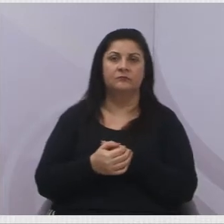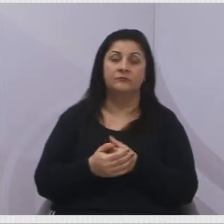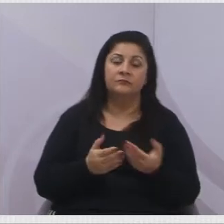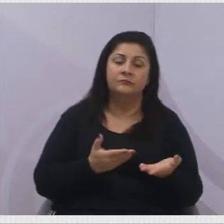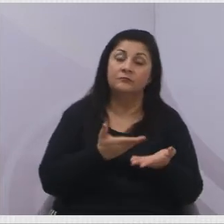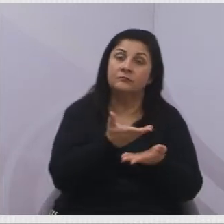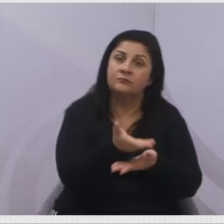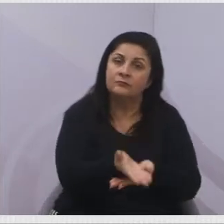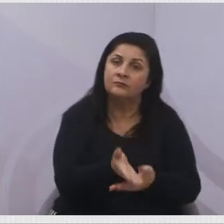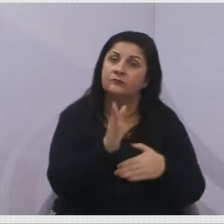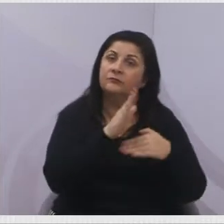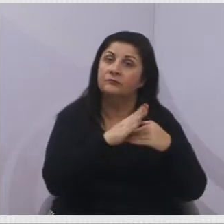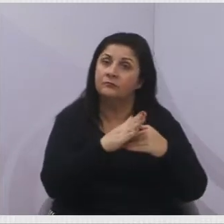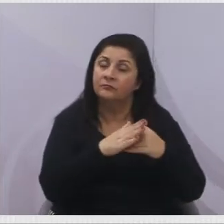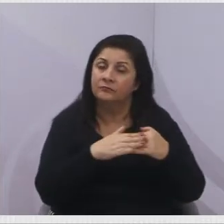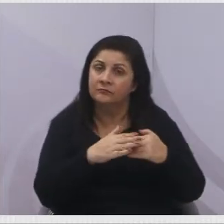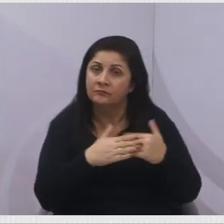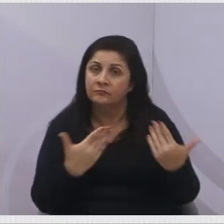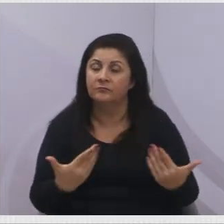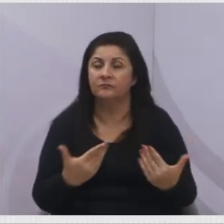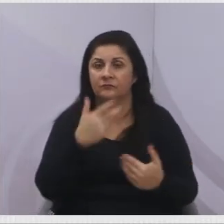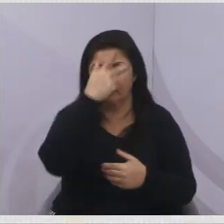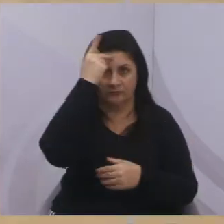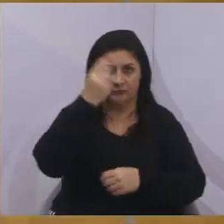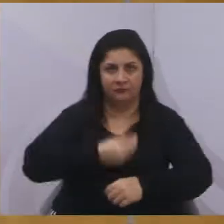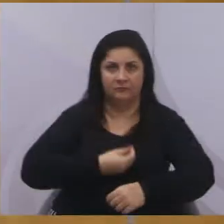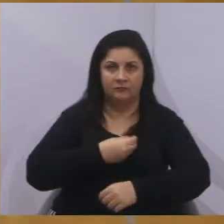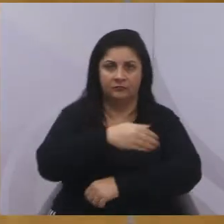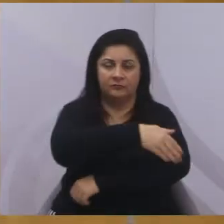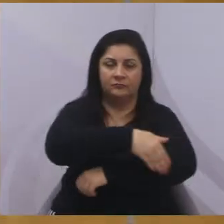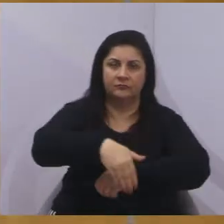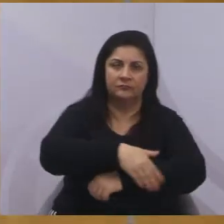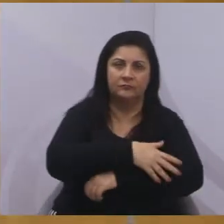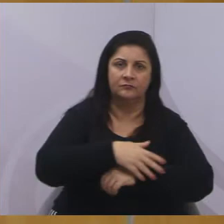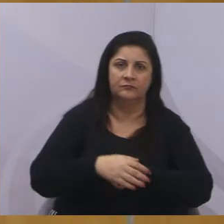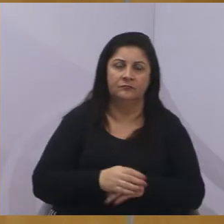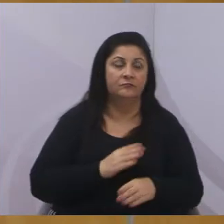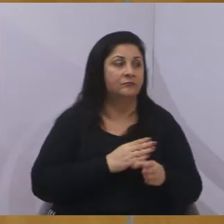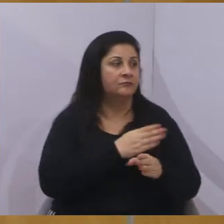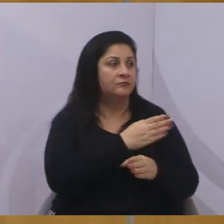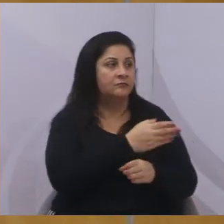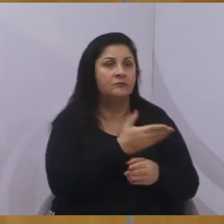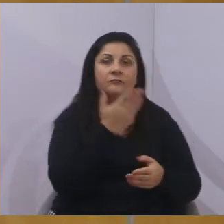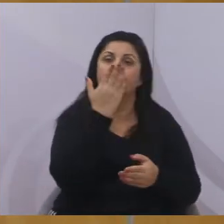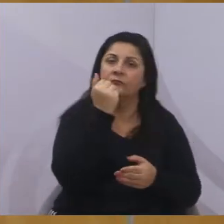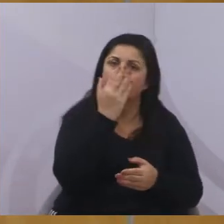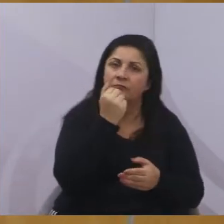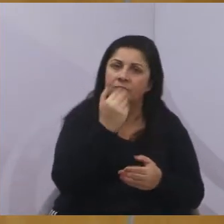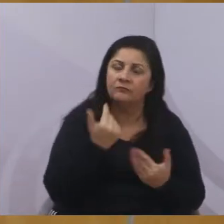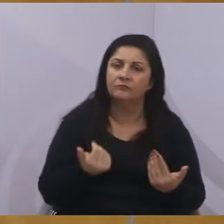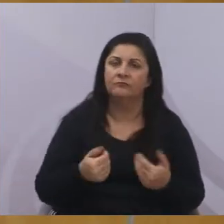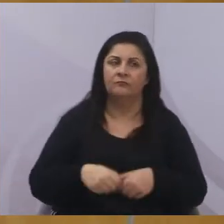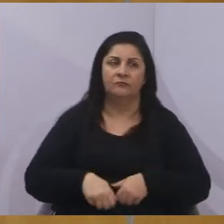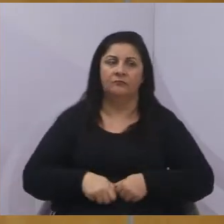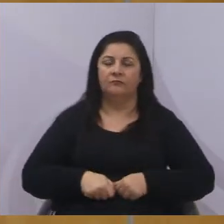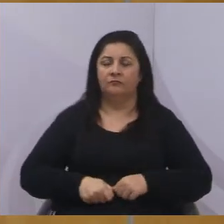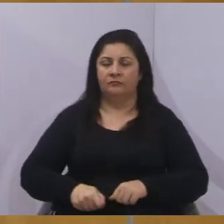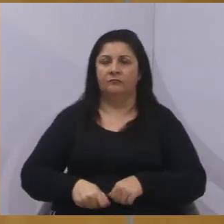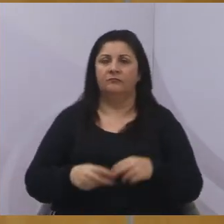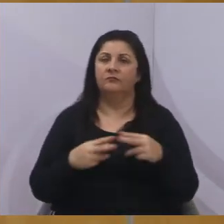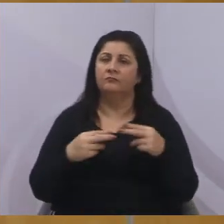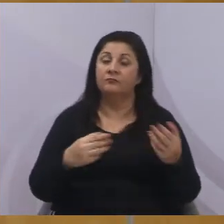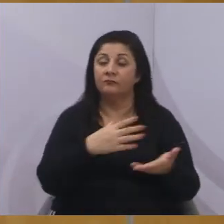oferta também de abrigo, de alimentação na casa de passagem, que é um equipamento da